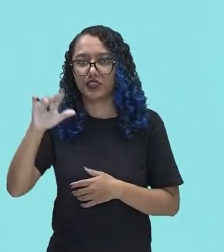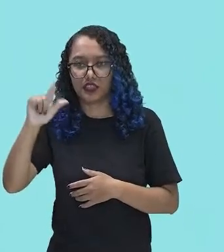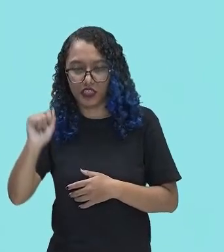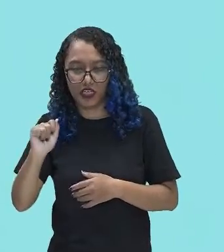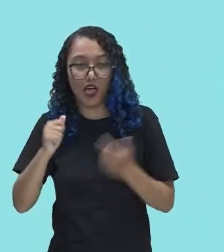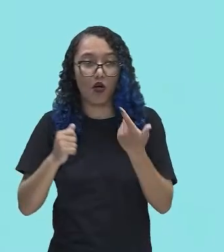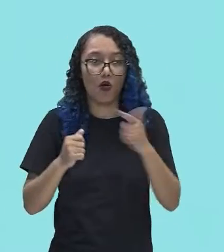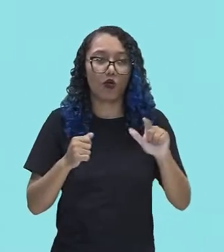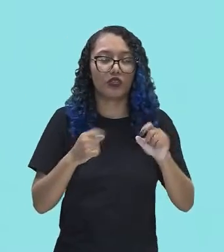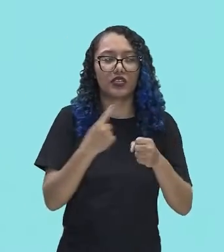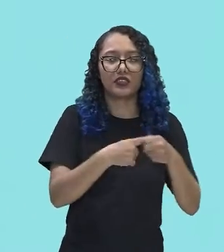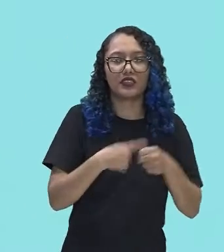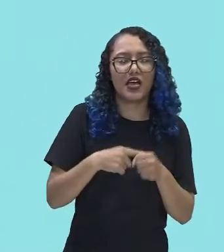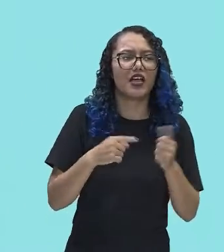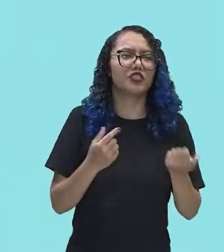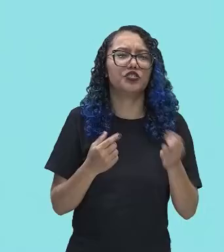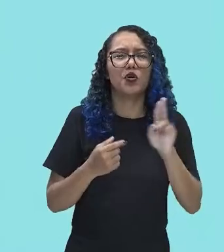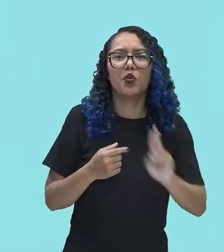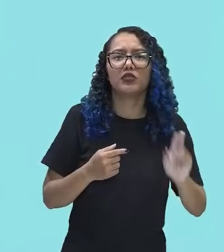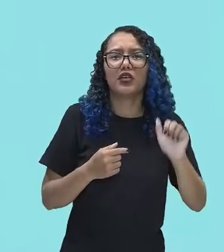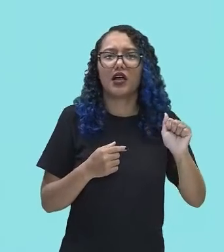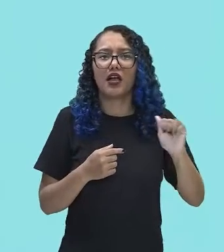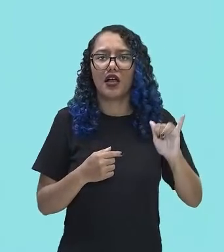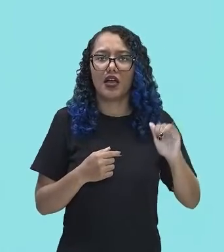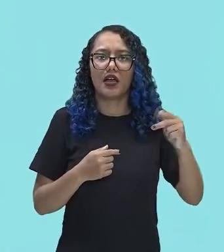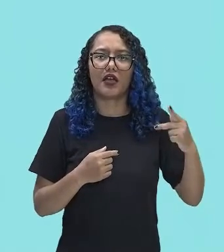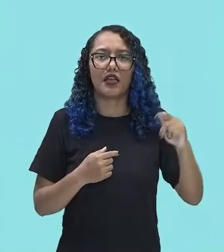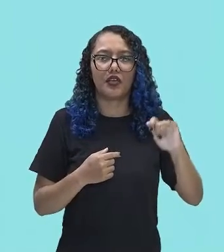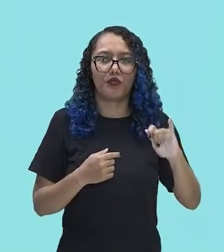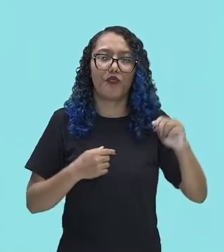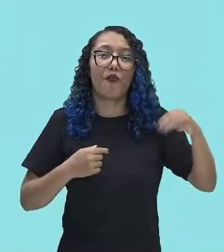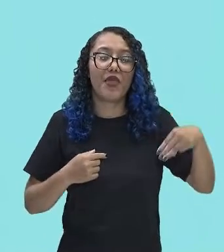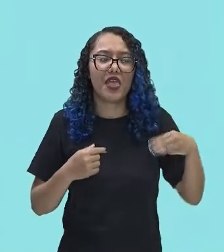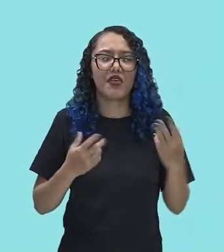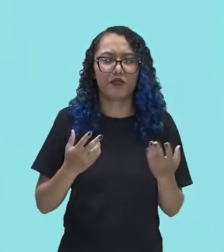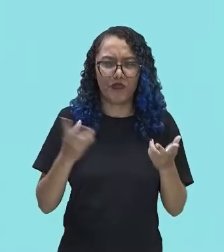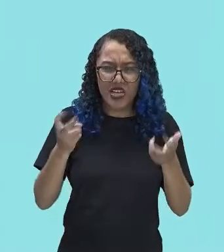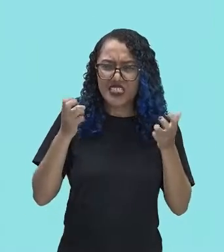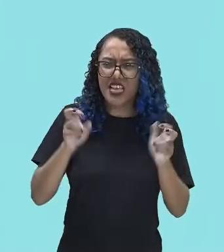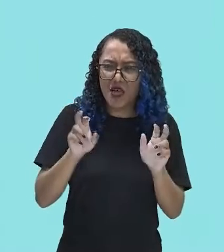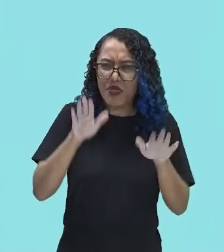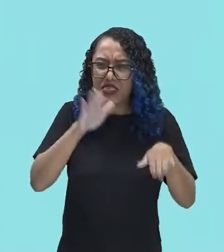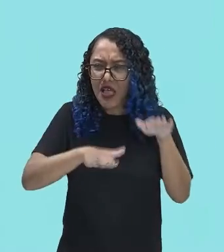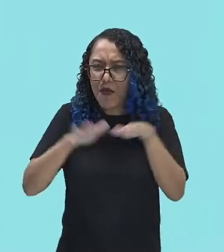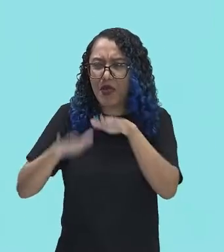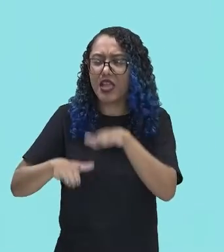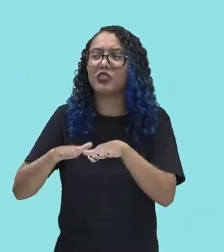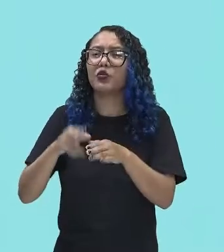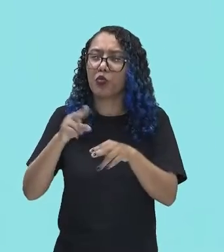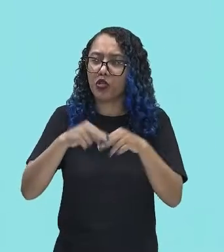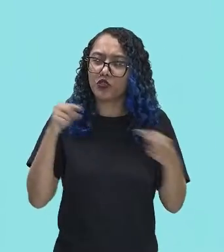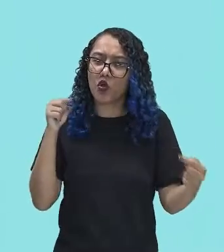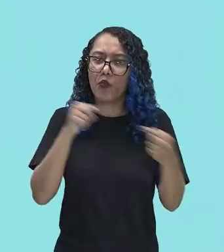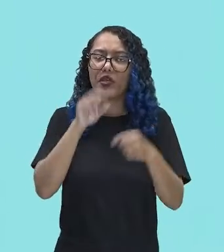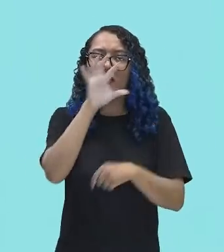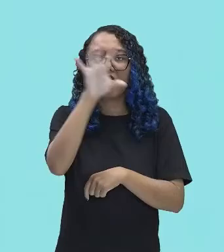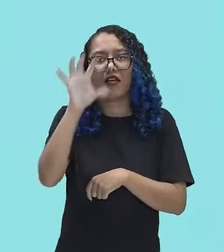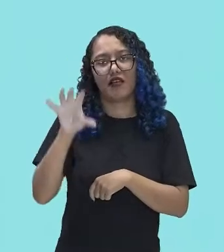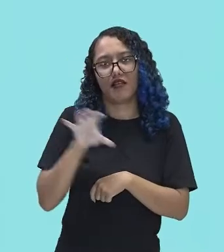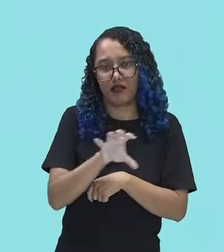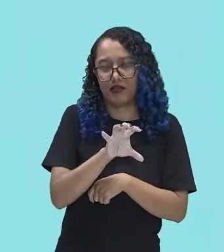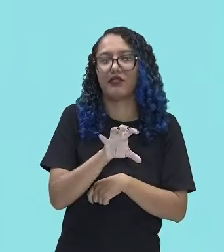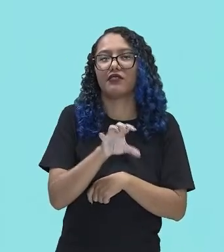seja outra, aipim. Então, veja que vai depender, por isso que ela é regional. E aí a gente vai falar aqui